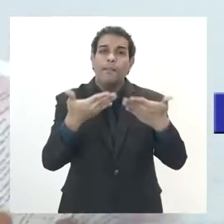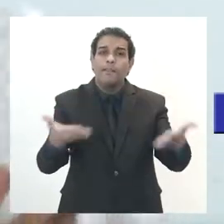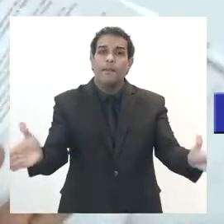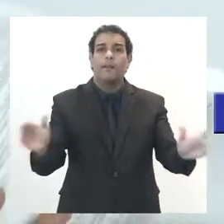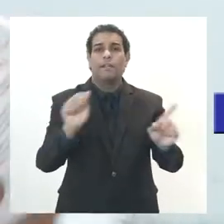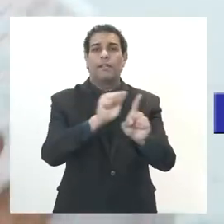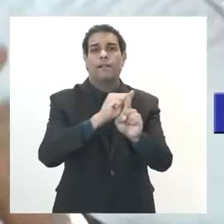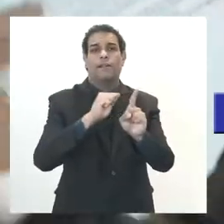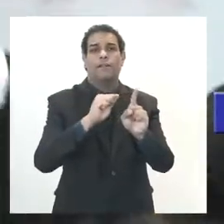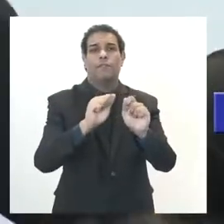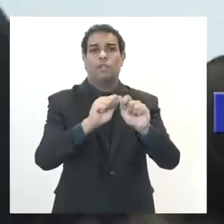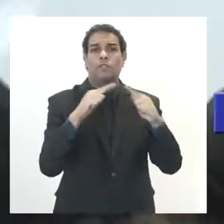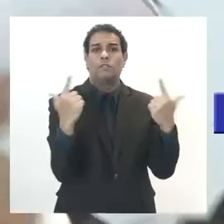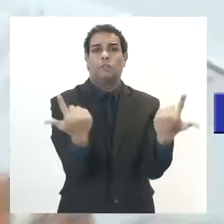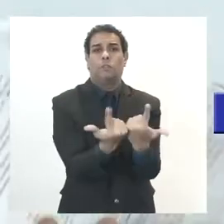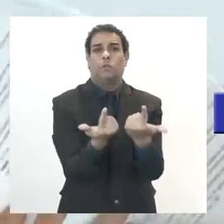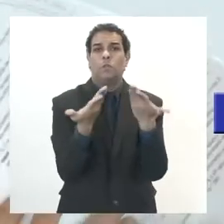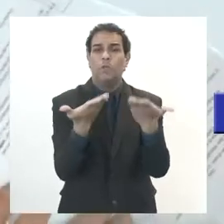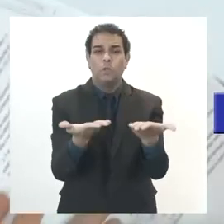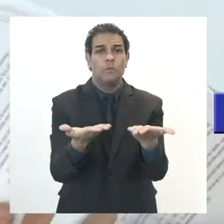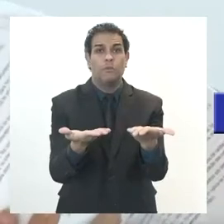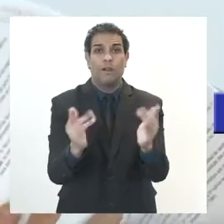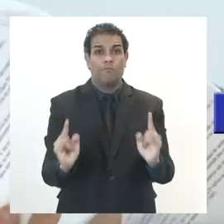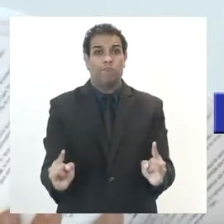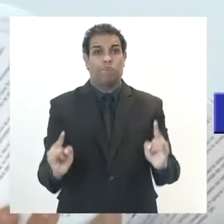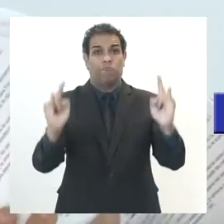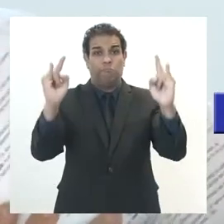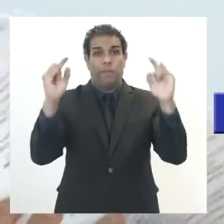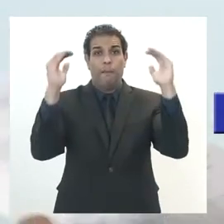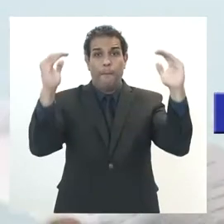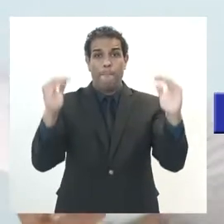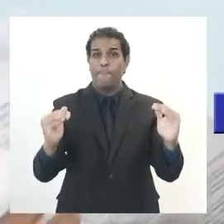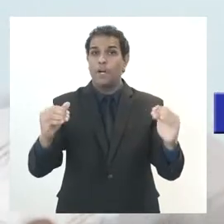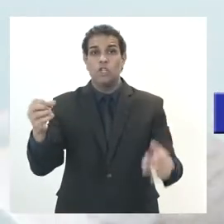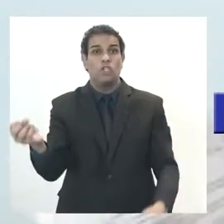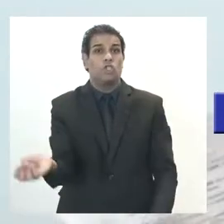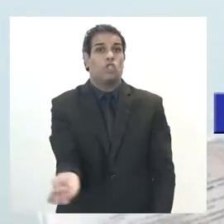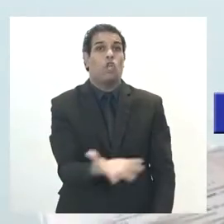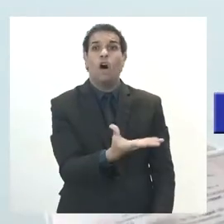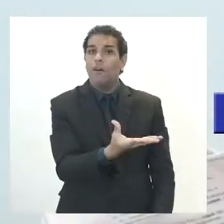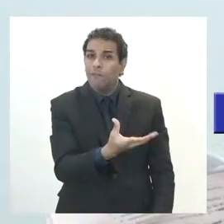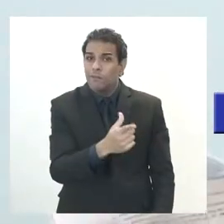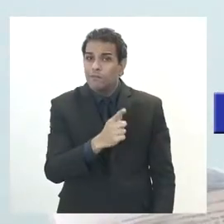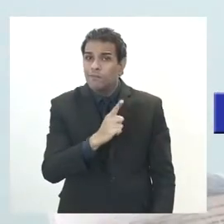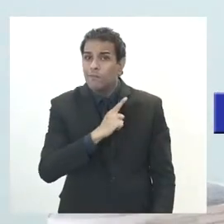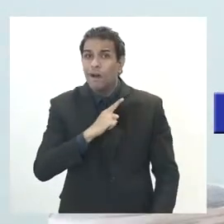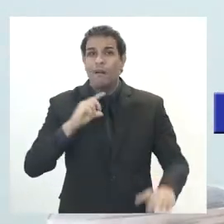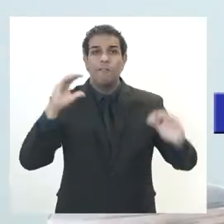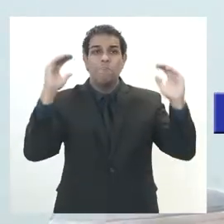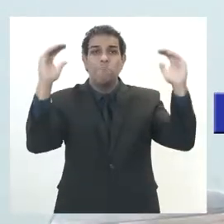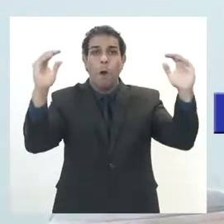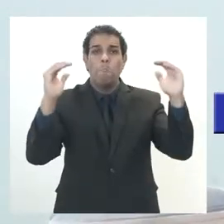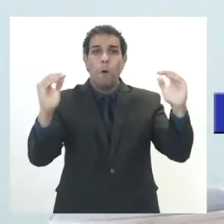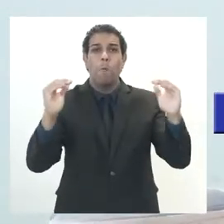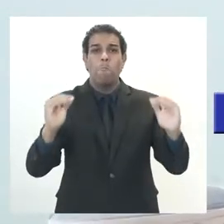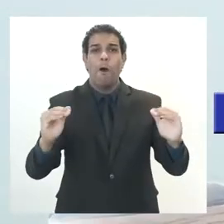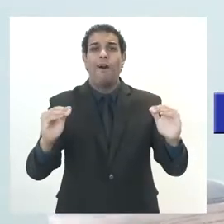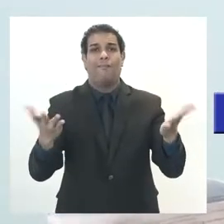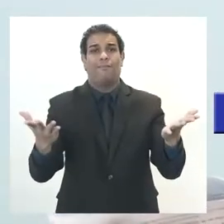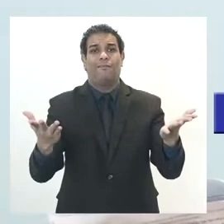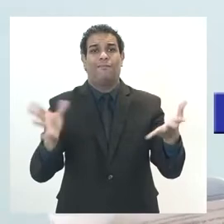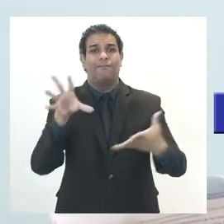do novo né do novo prédio nenhuma deixa as novas instalações da Assembleia Legislativa